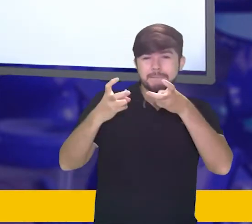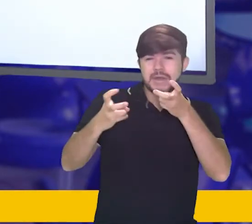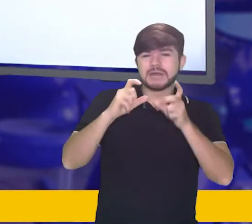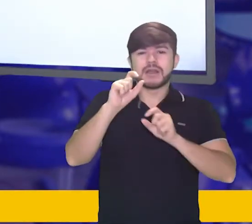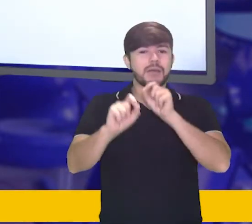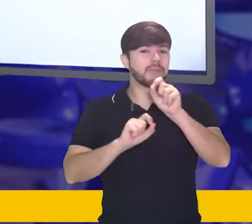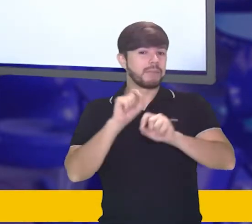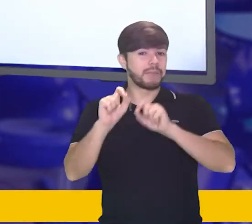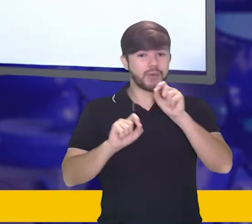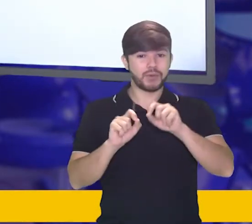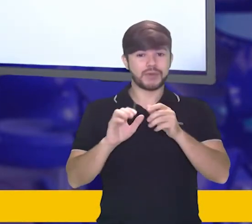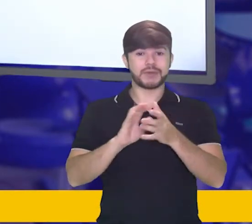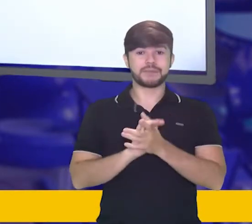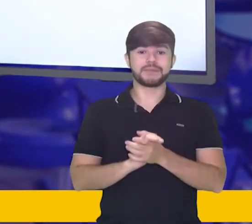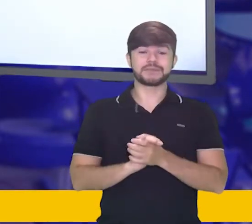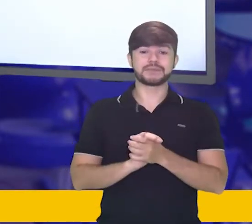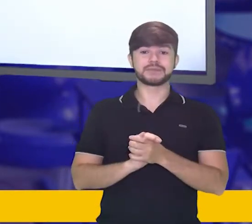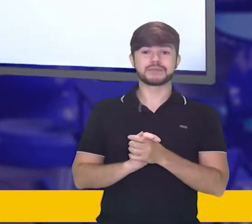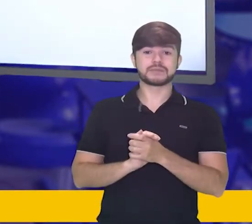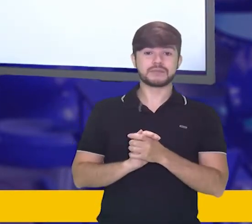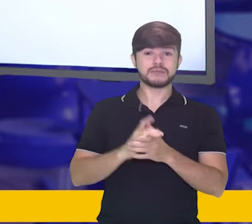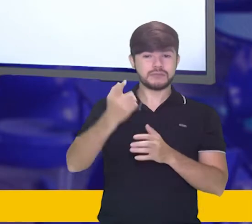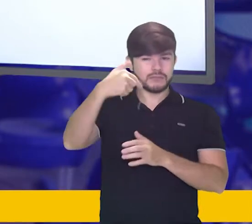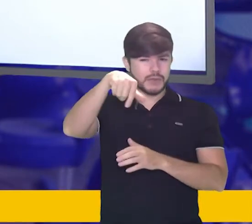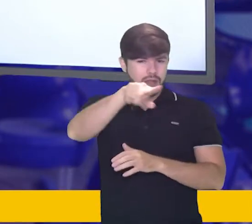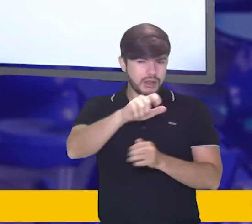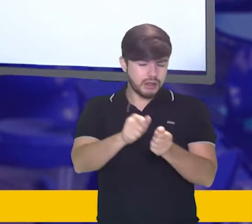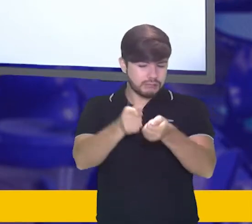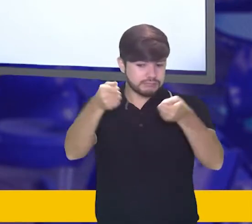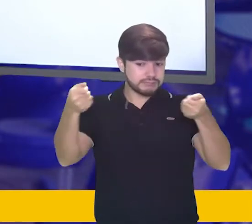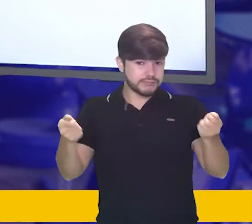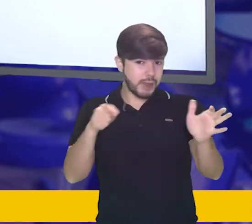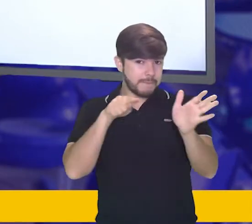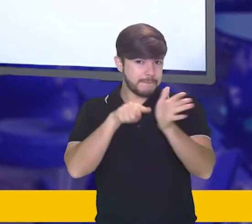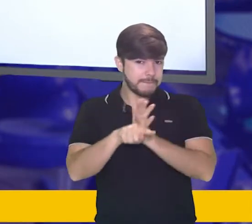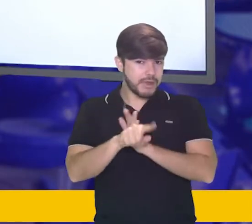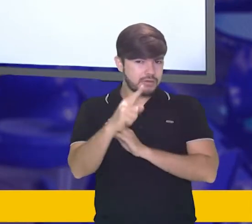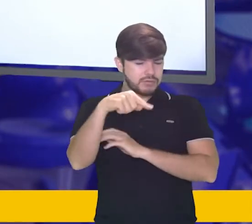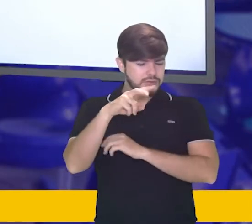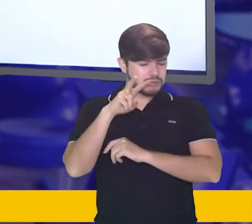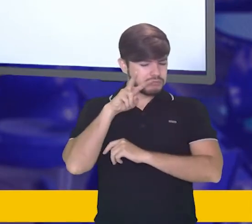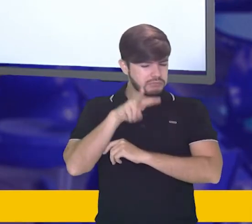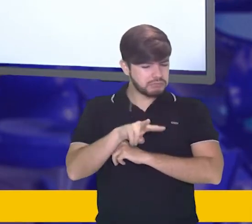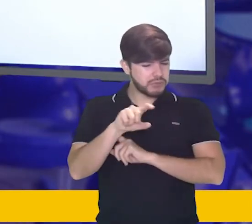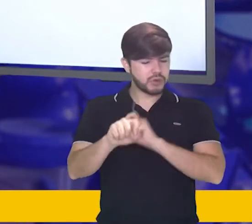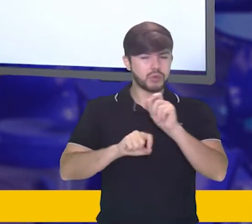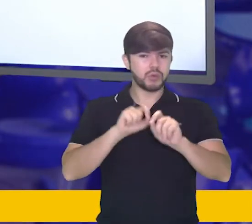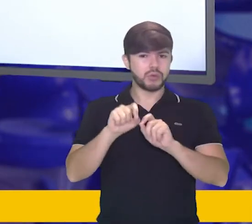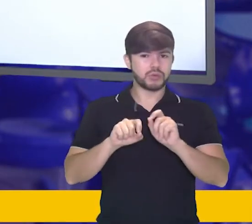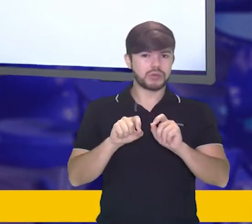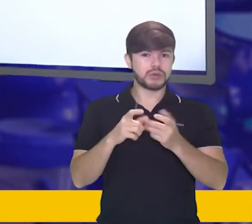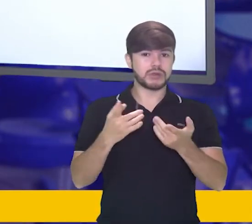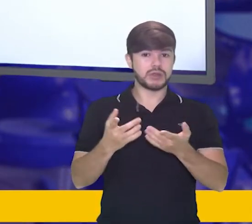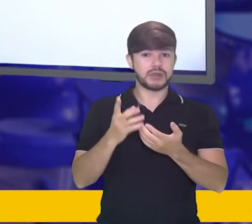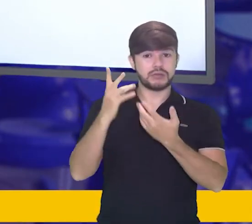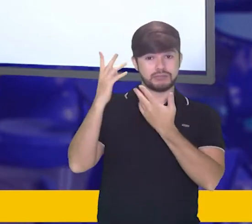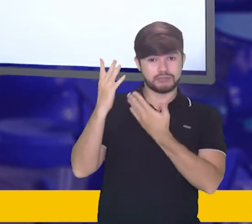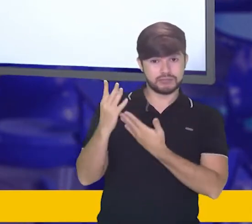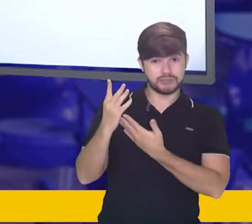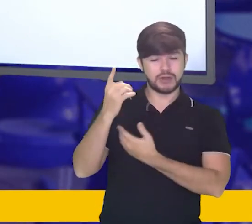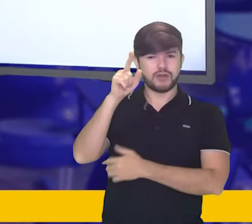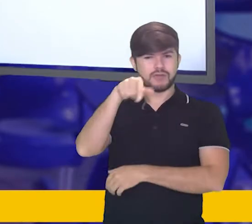Nessa atividade, podemos ver a pergunta feita na apostila de vocês. Ao abrir a apostila, vocês podem